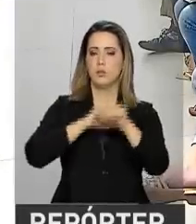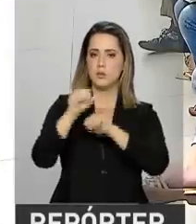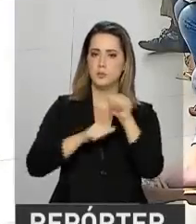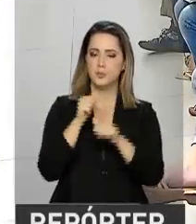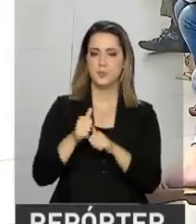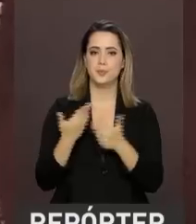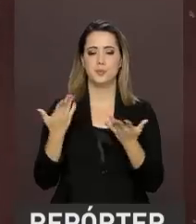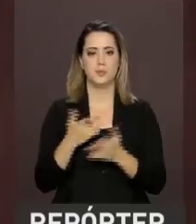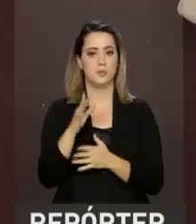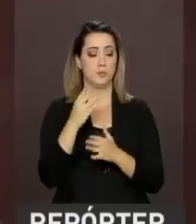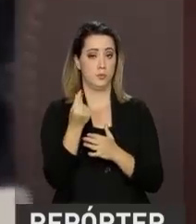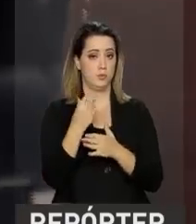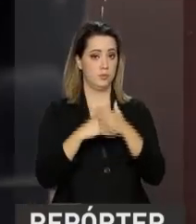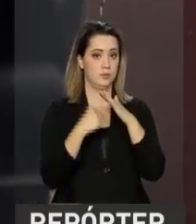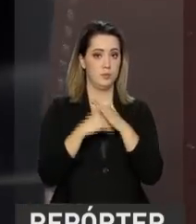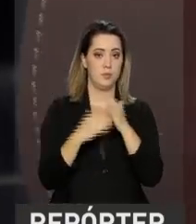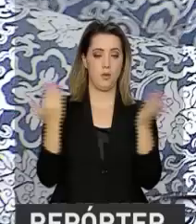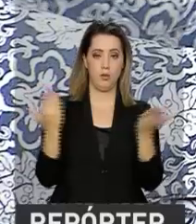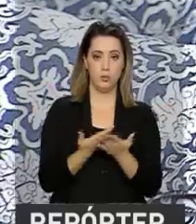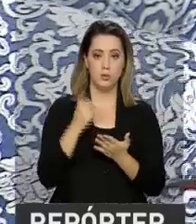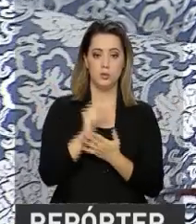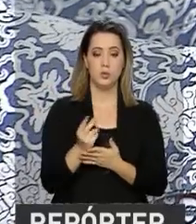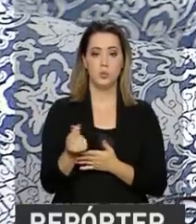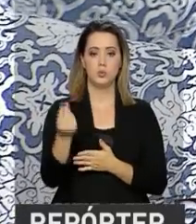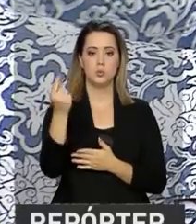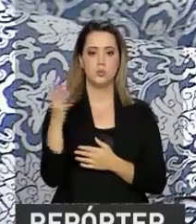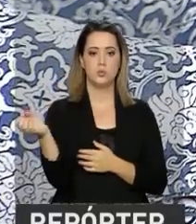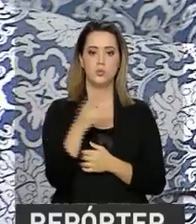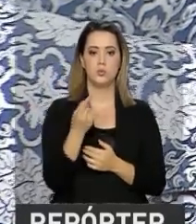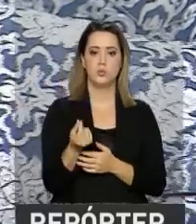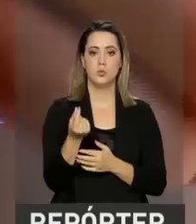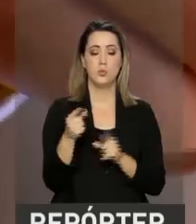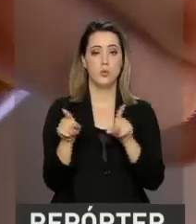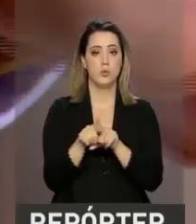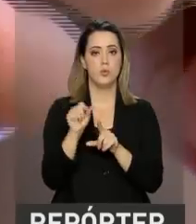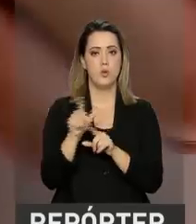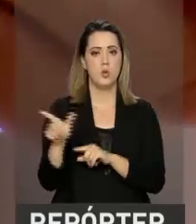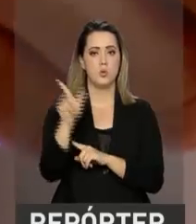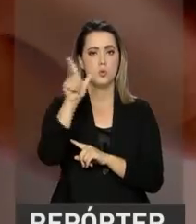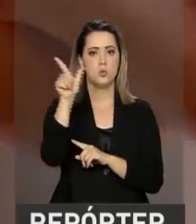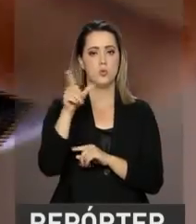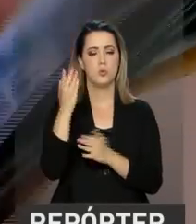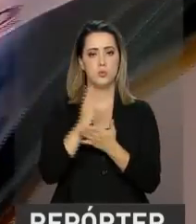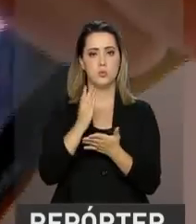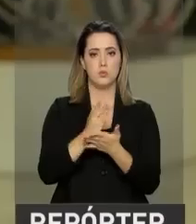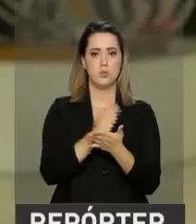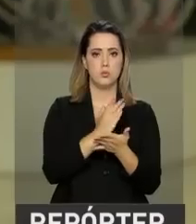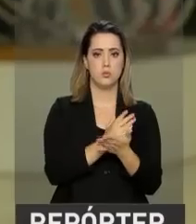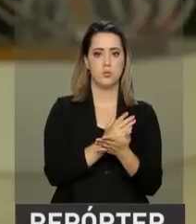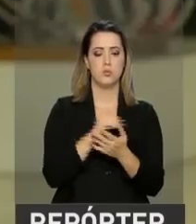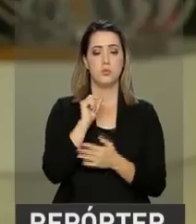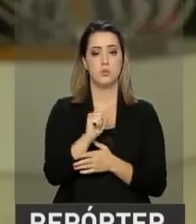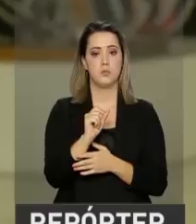no funcionamento do fundo a partir de agora as contas vão ter uma nova remuneração e os lucros vão ser divididos